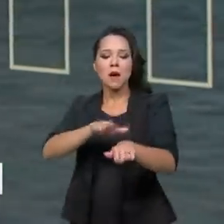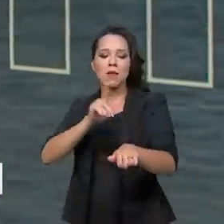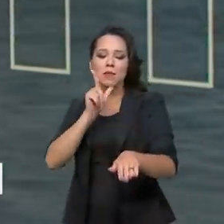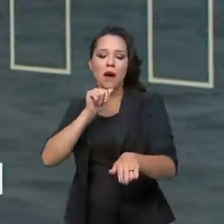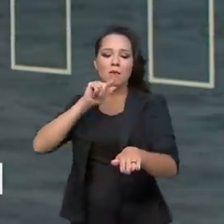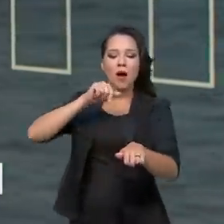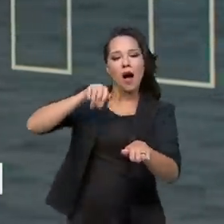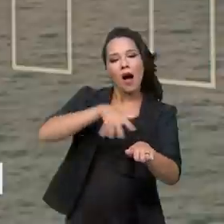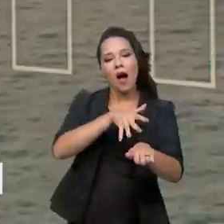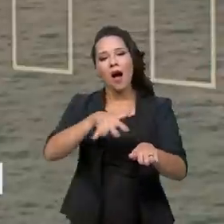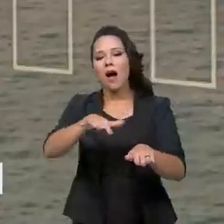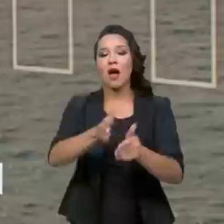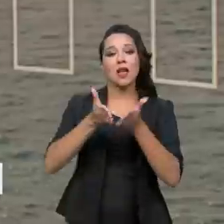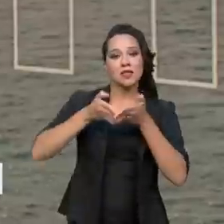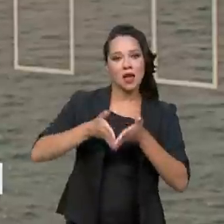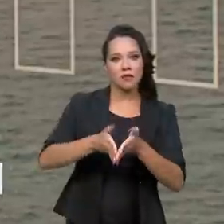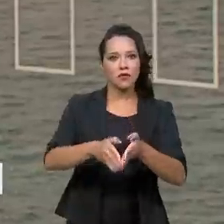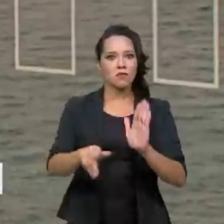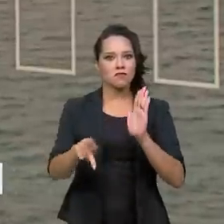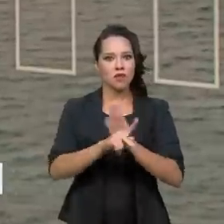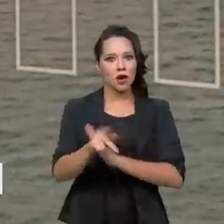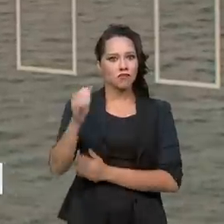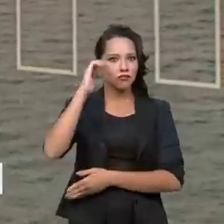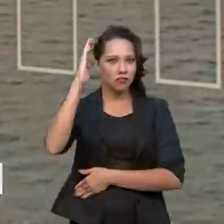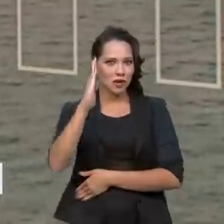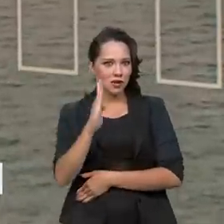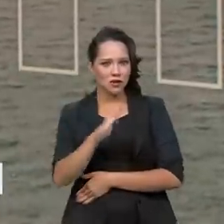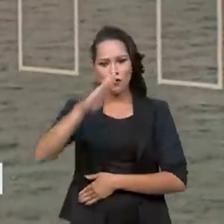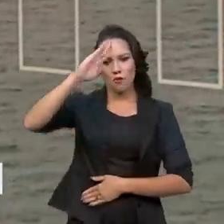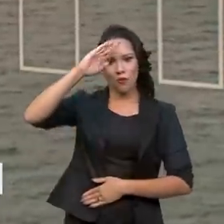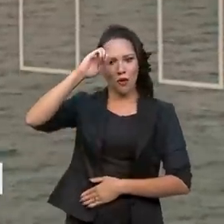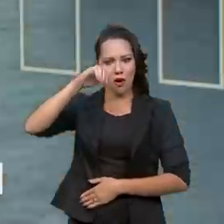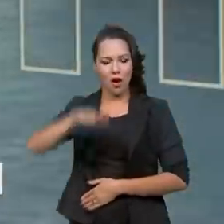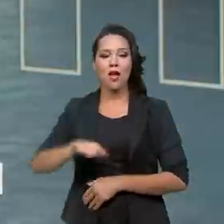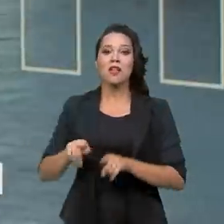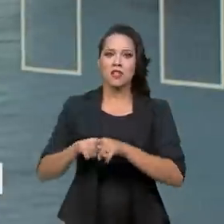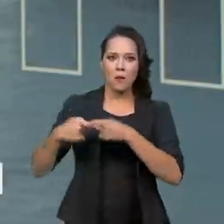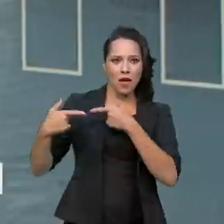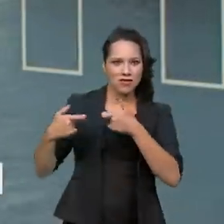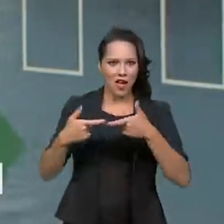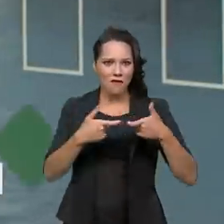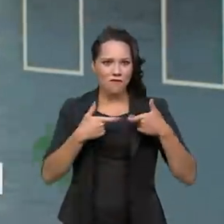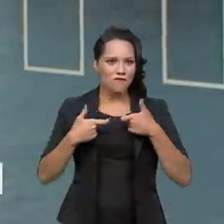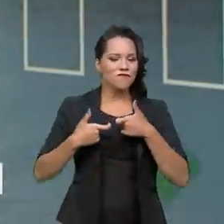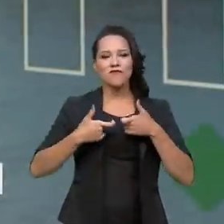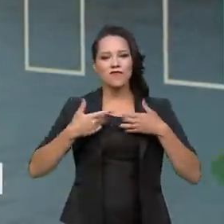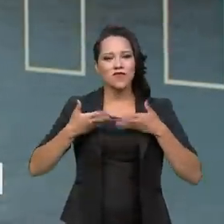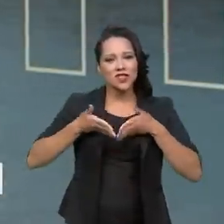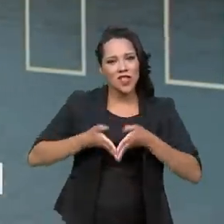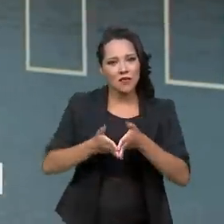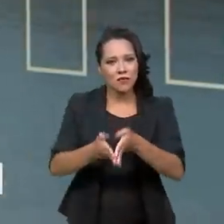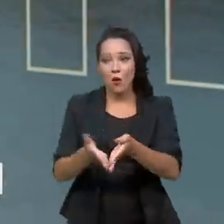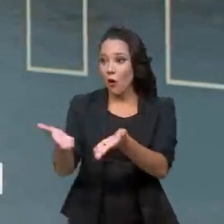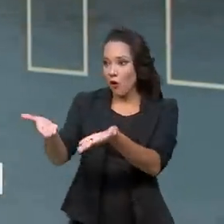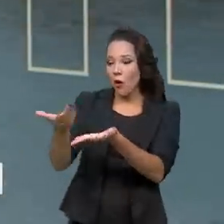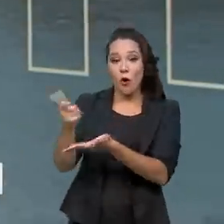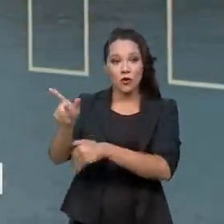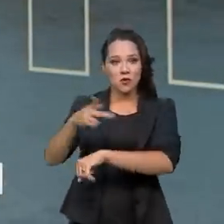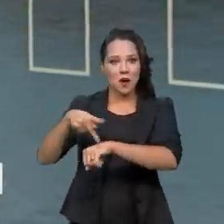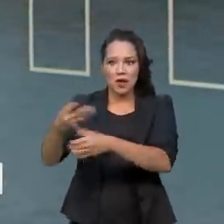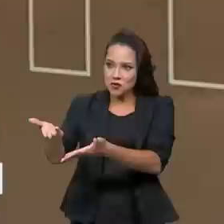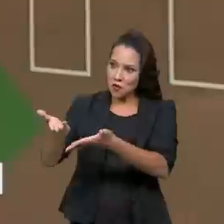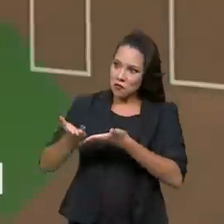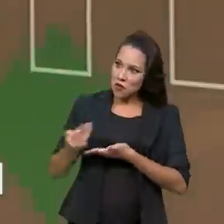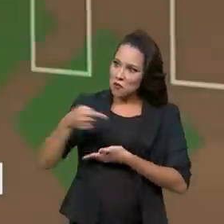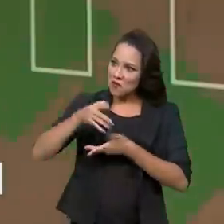os nossos navios da esquadra brasileira e também navios de guerra de marinhas amigas, que foram convidadas para essa